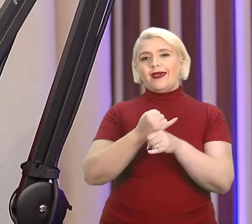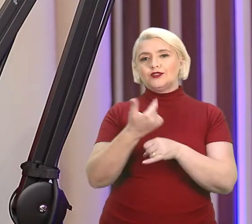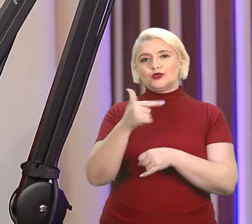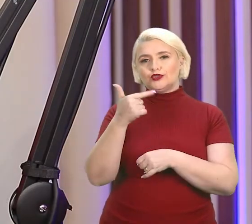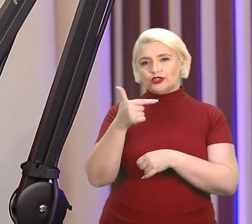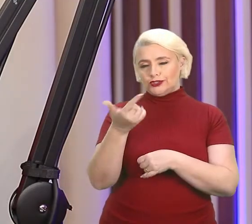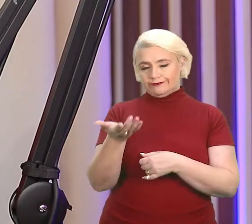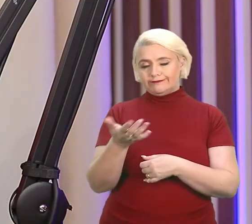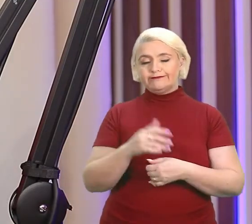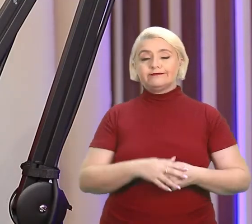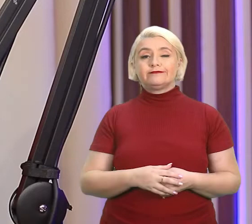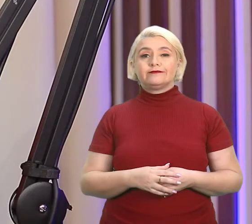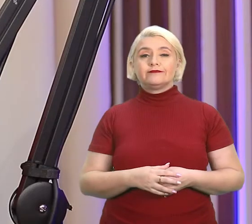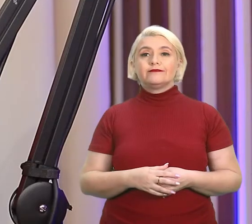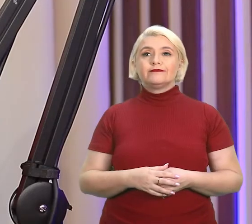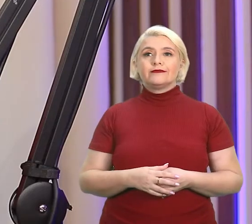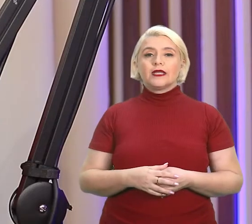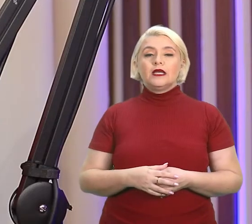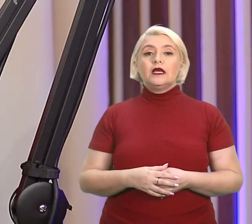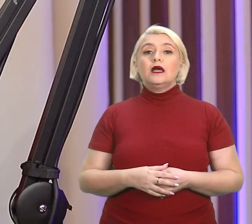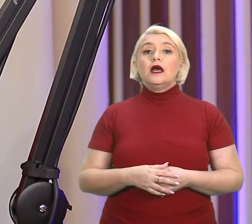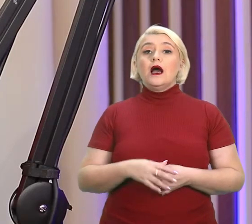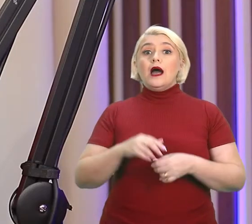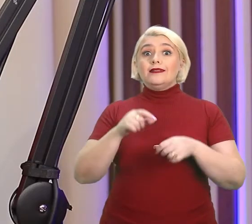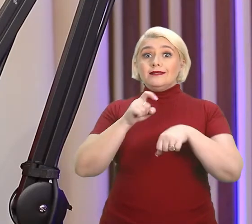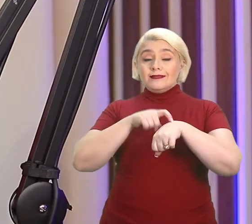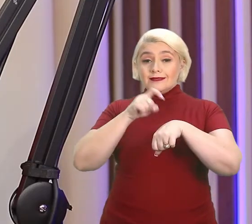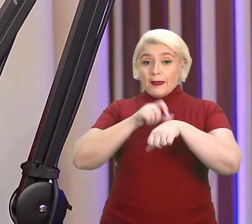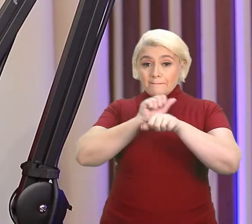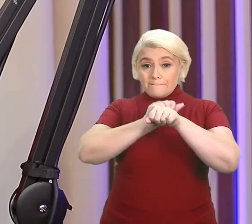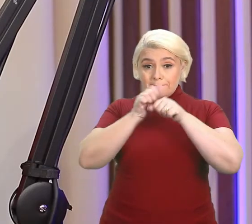tudo mais, né? E com a pandemia,